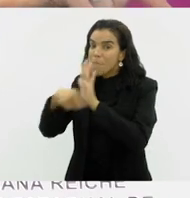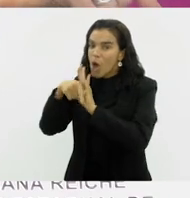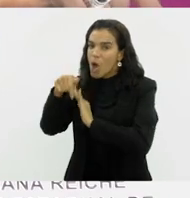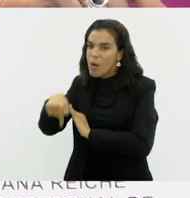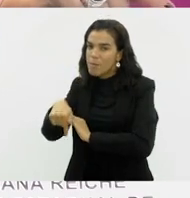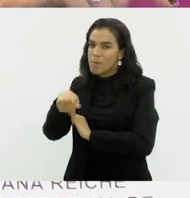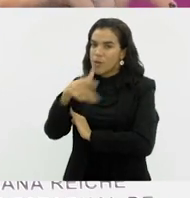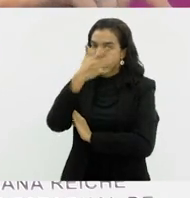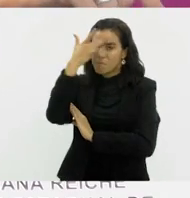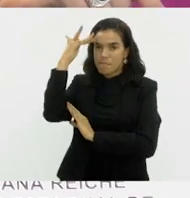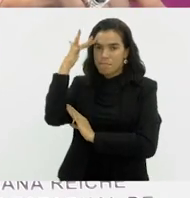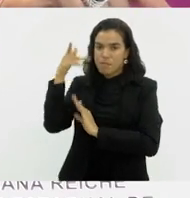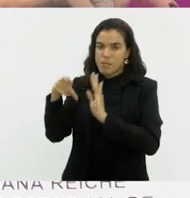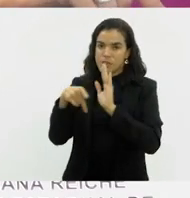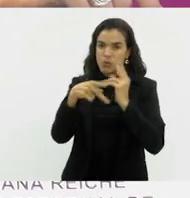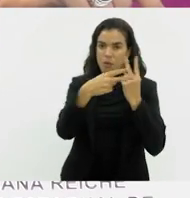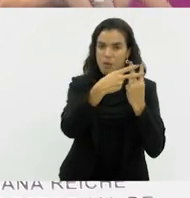pacientes